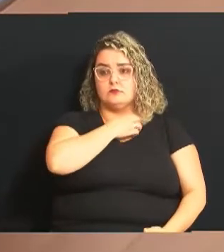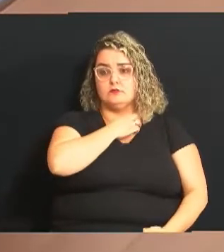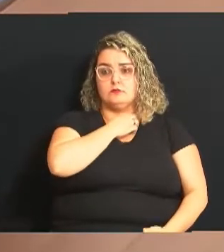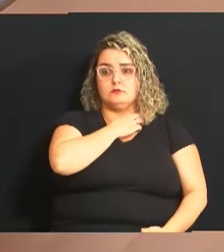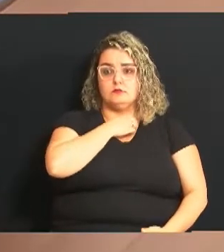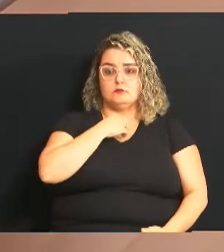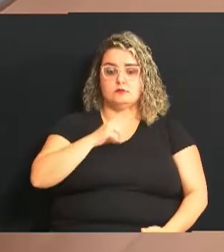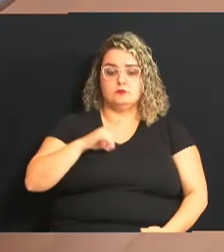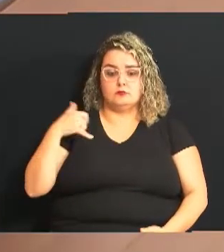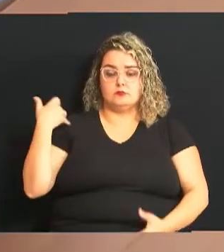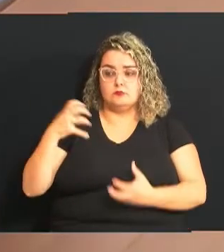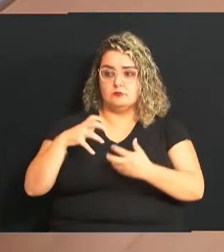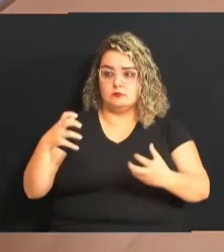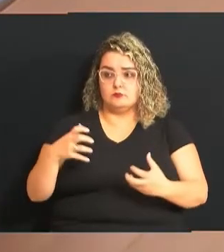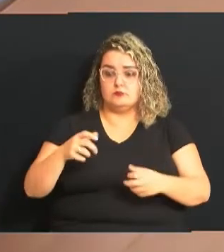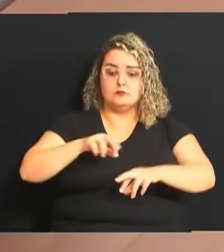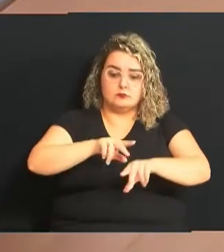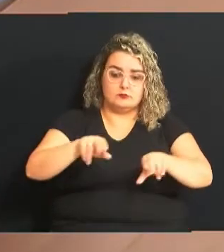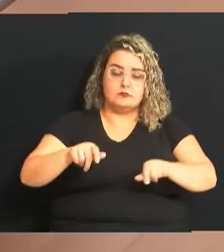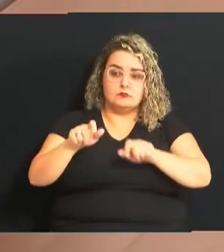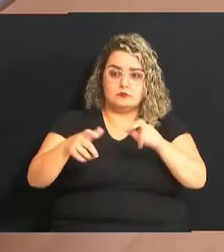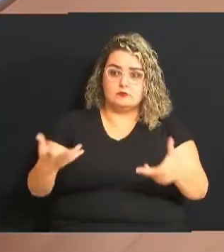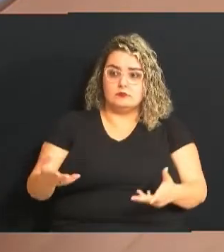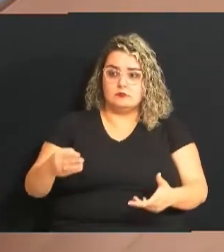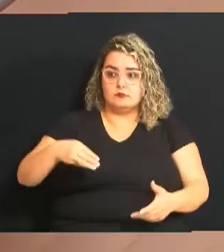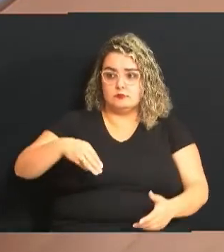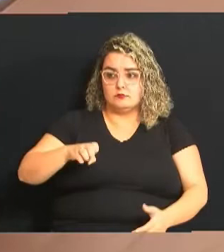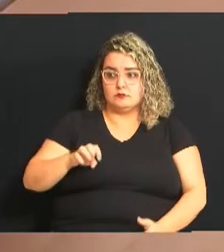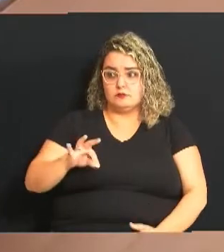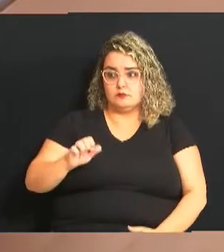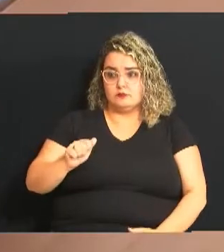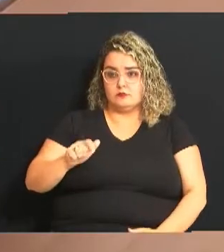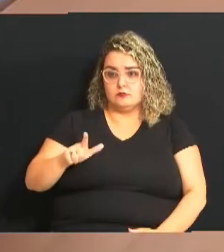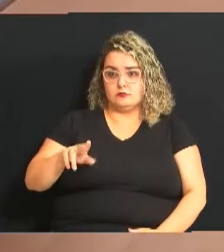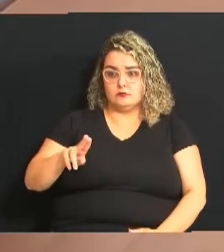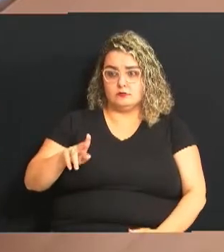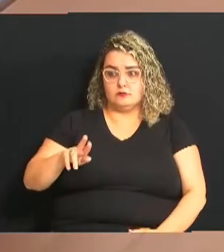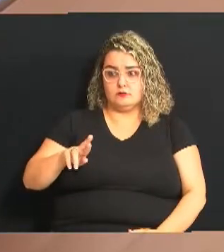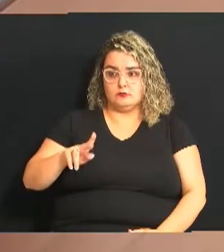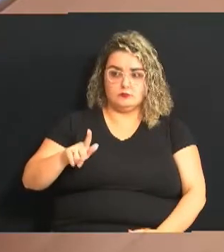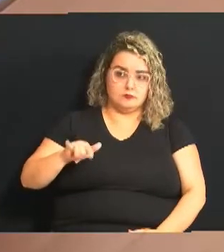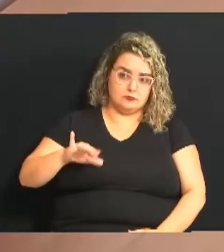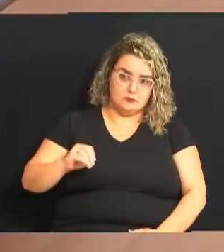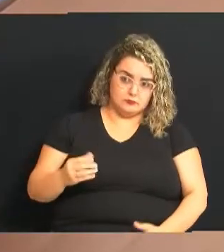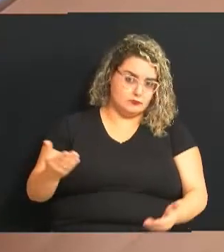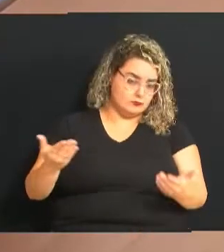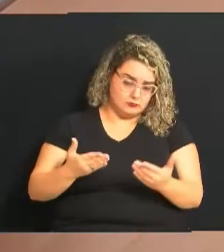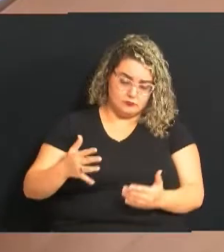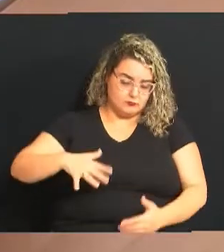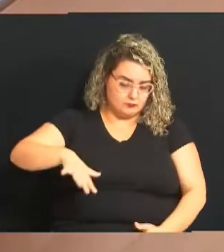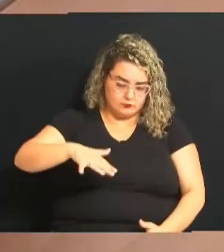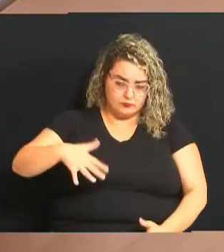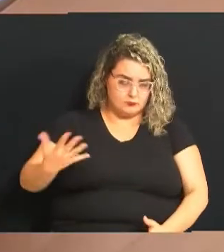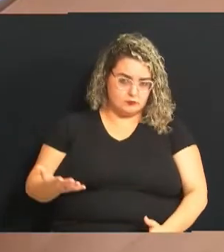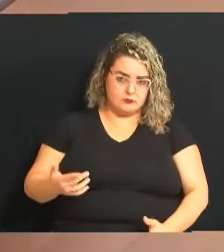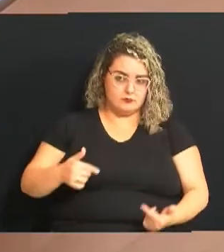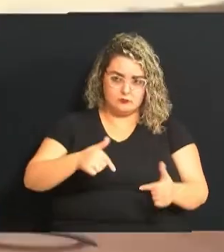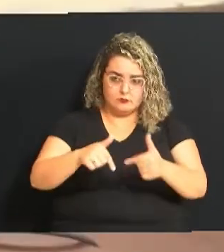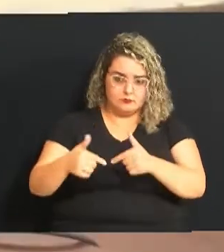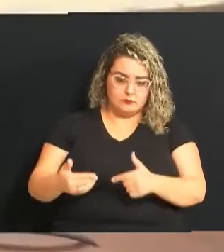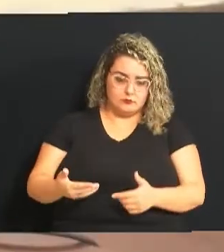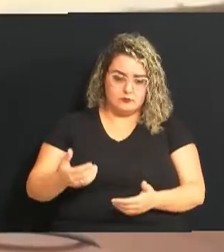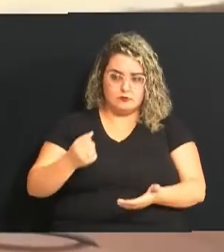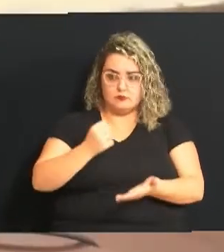idoso, geralmente, muitos deles metalúrgicos. Hoje a metalurgia não vai empregar esse público que trabalhou no passado, mas